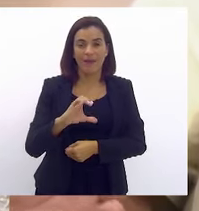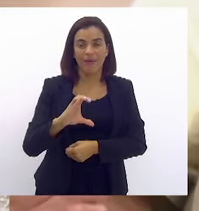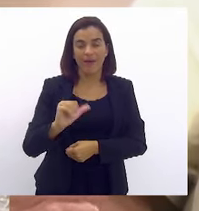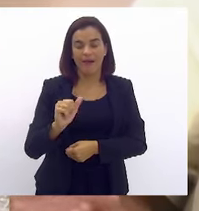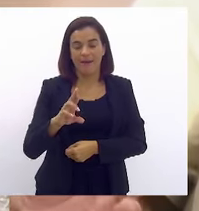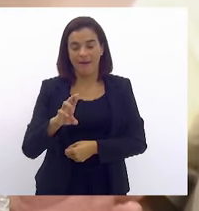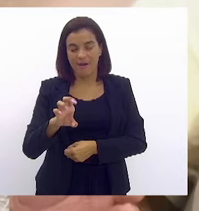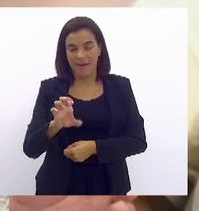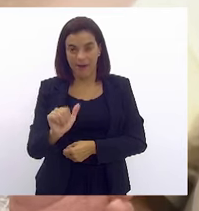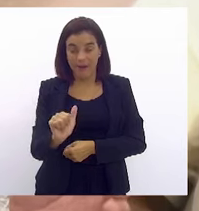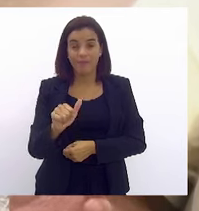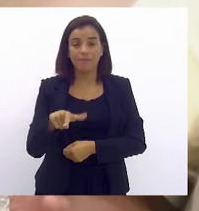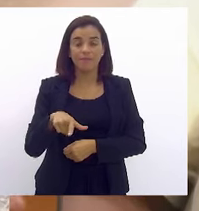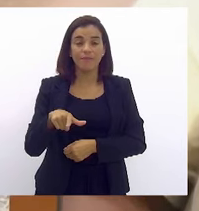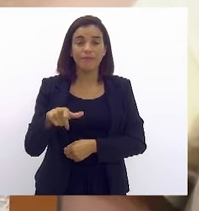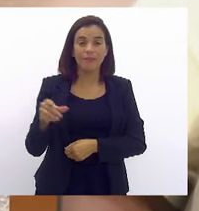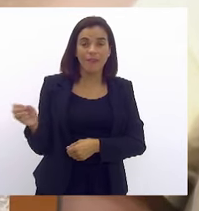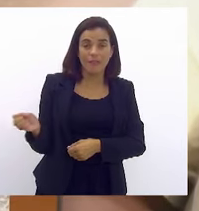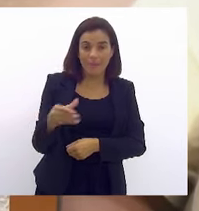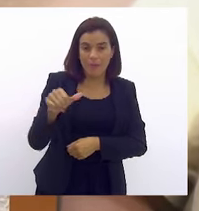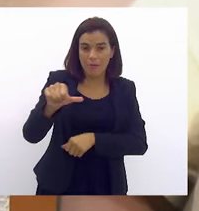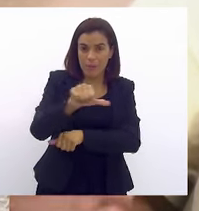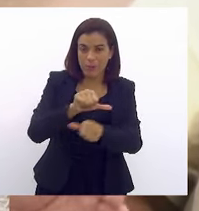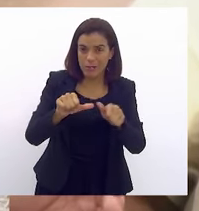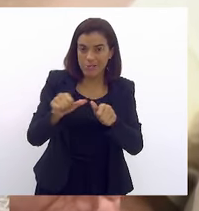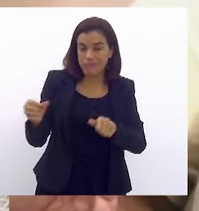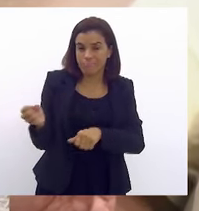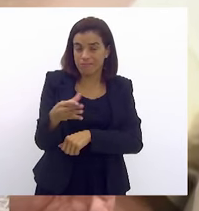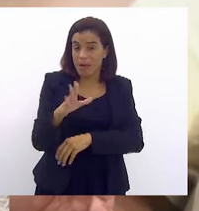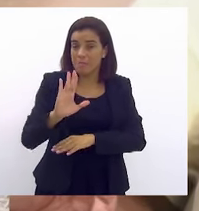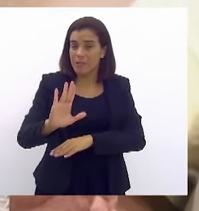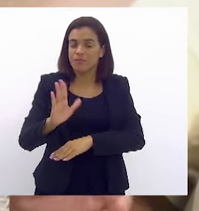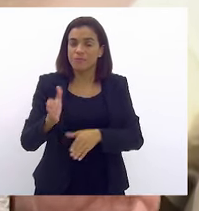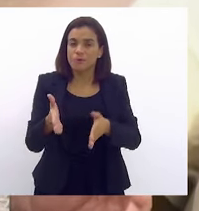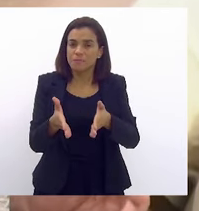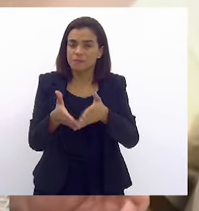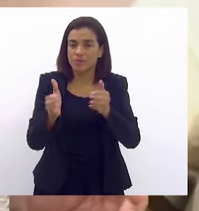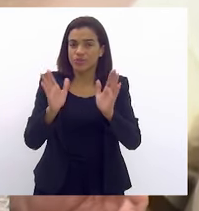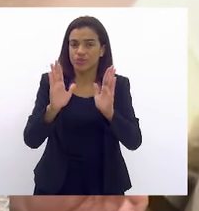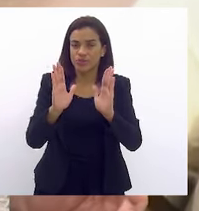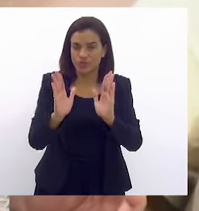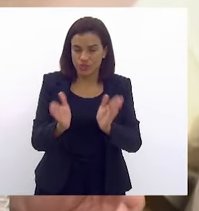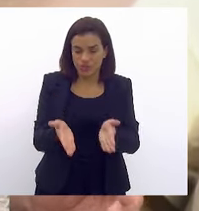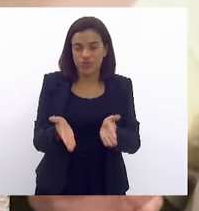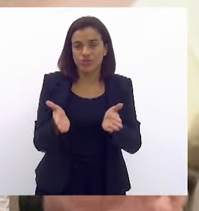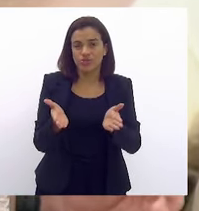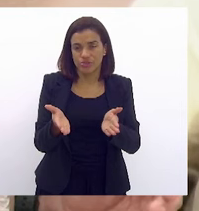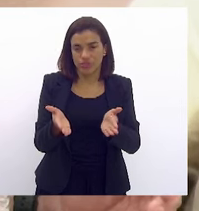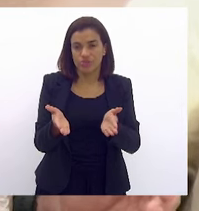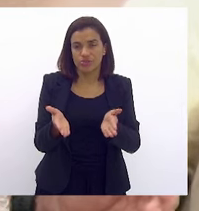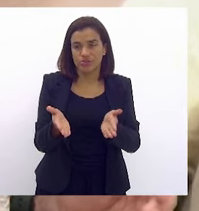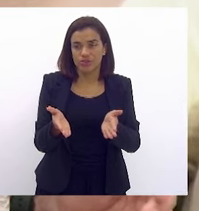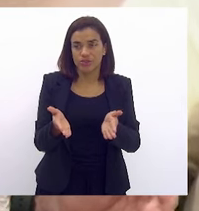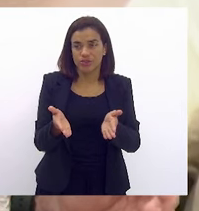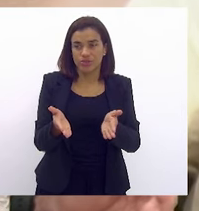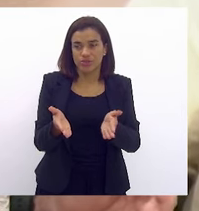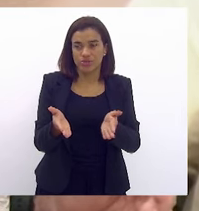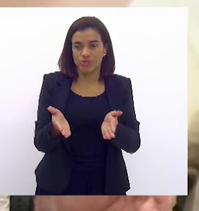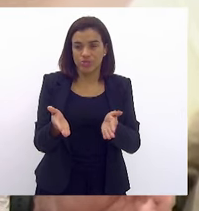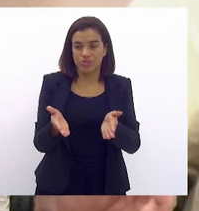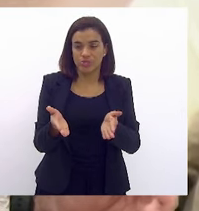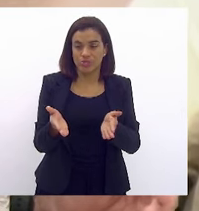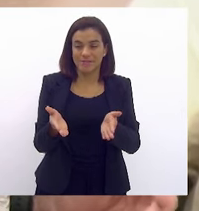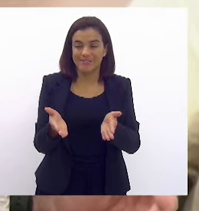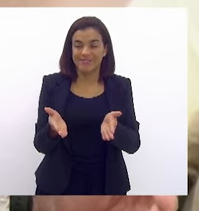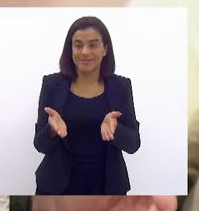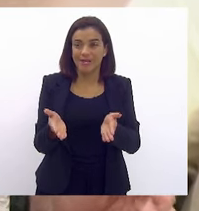informação mais atualizada para trazer, mas eu acho que esse pedido já está sendo tramitado no departamento que